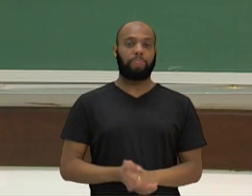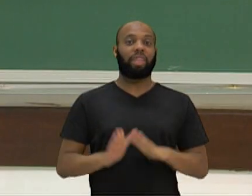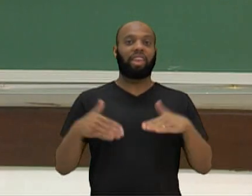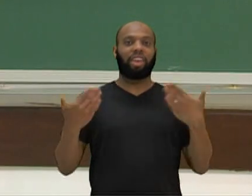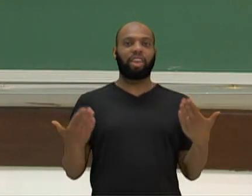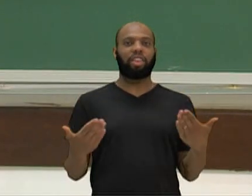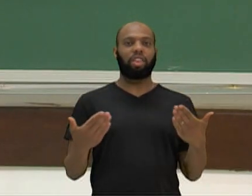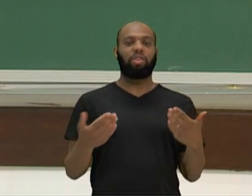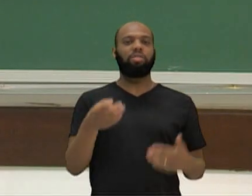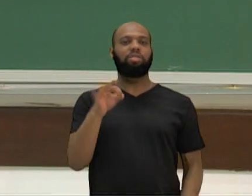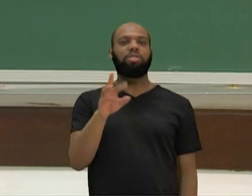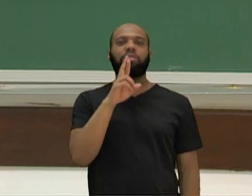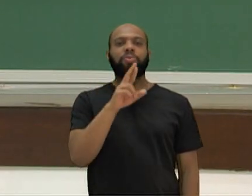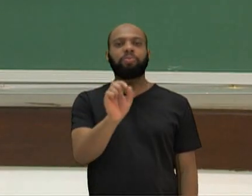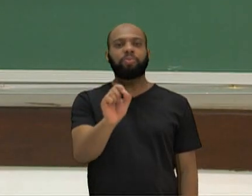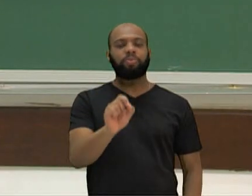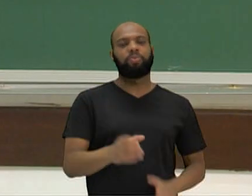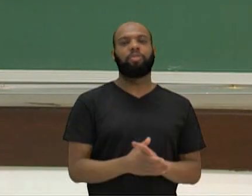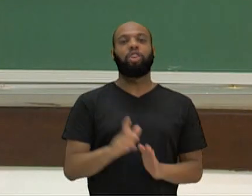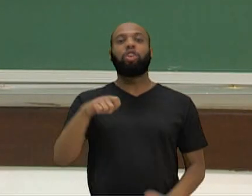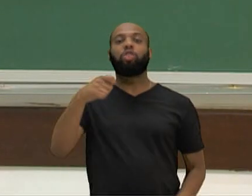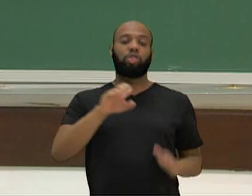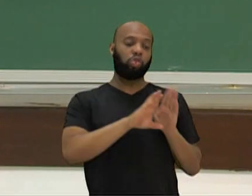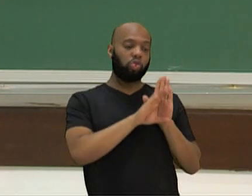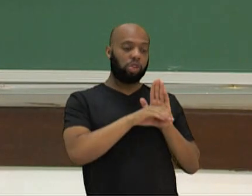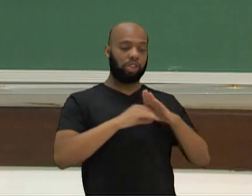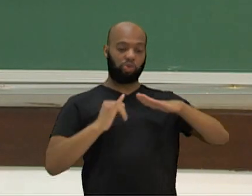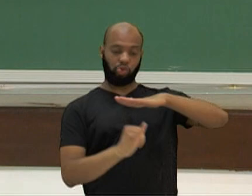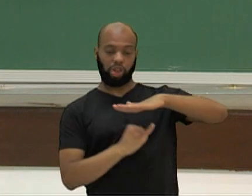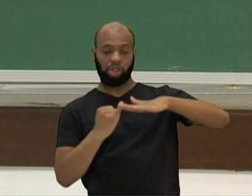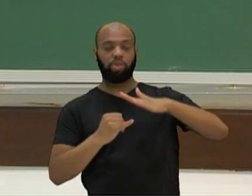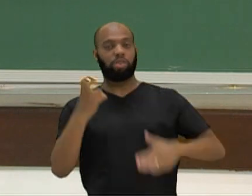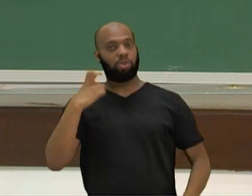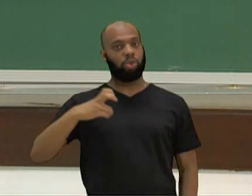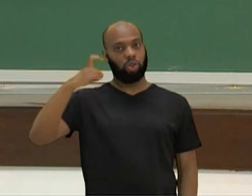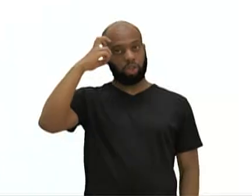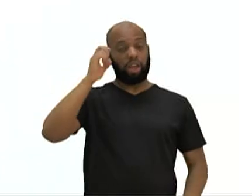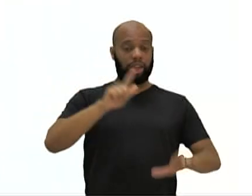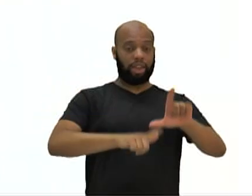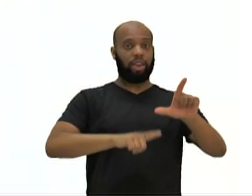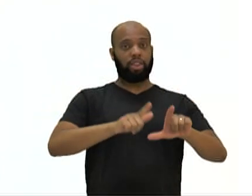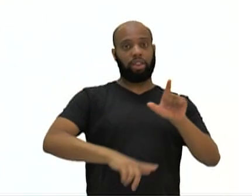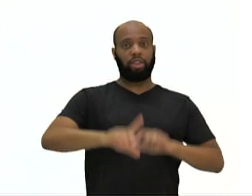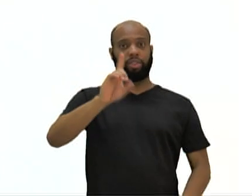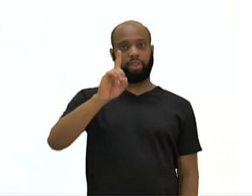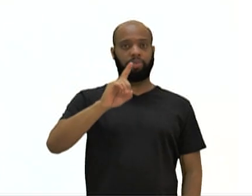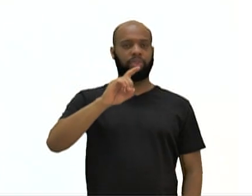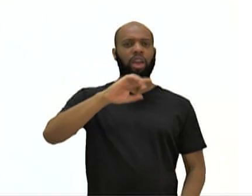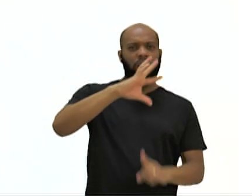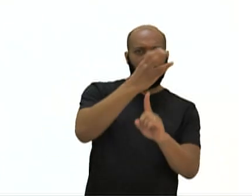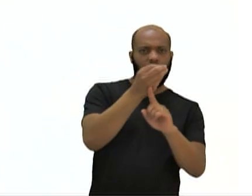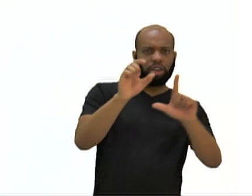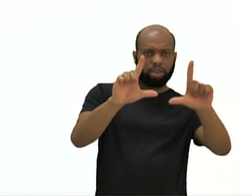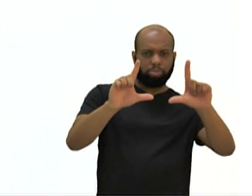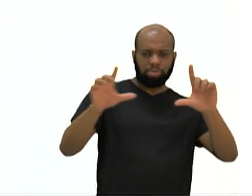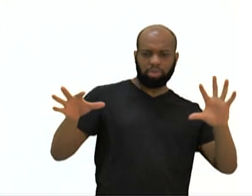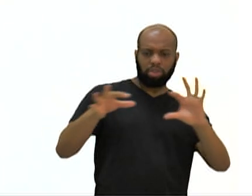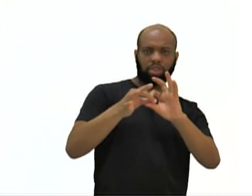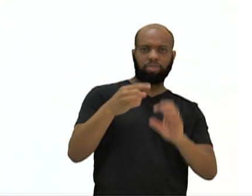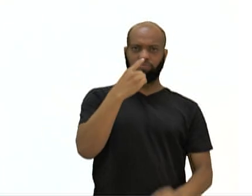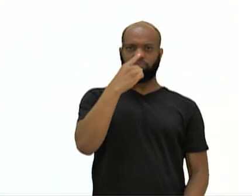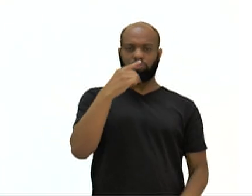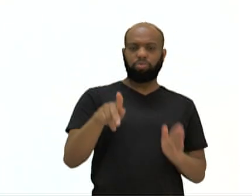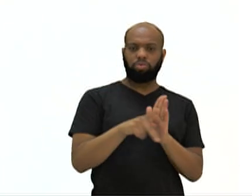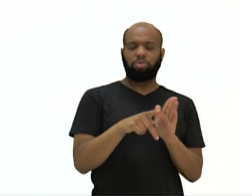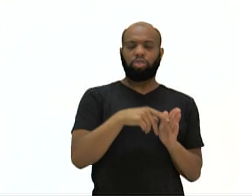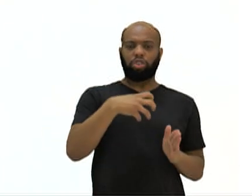E o que está correto sobre o conceito de indústria cultural? Letra D, a obra de arte se identifica com a lógica de